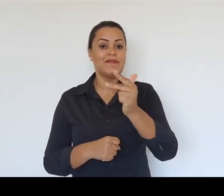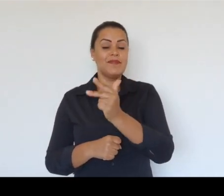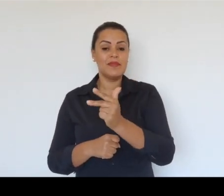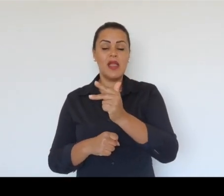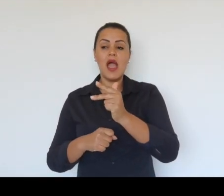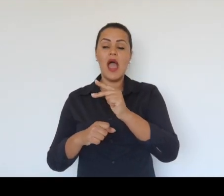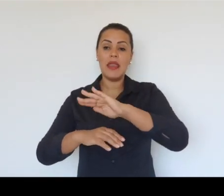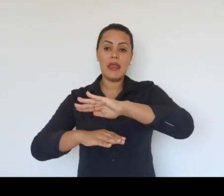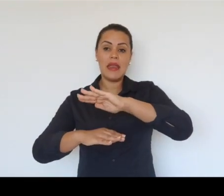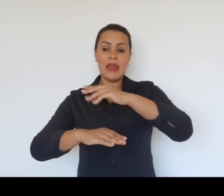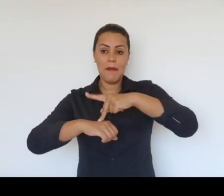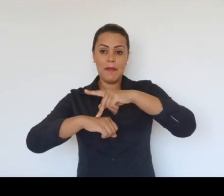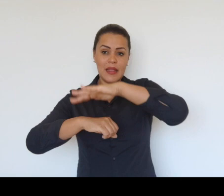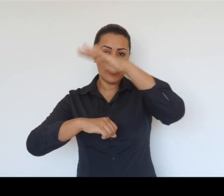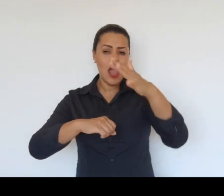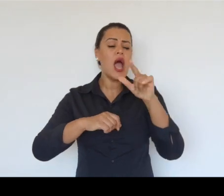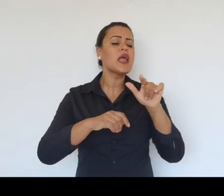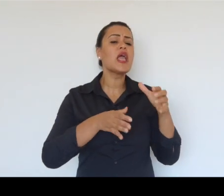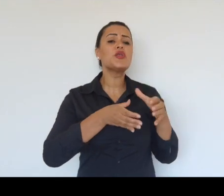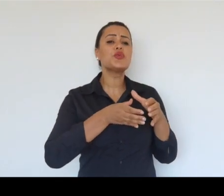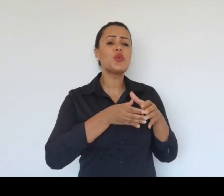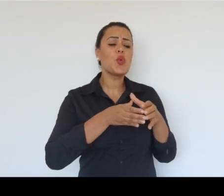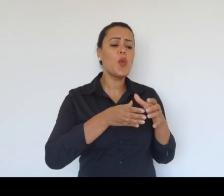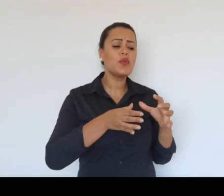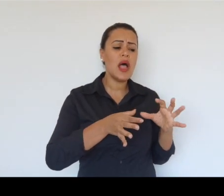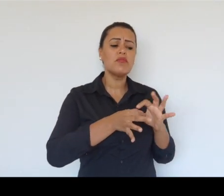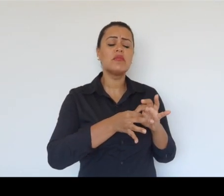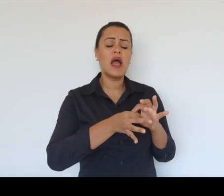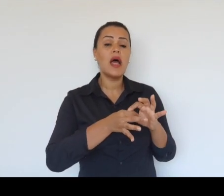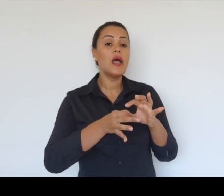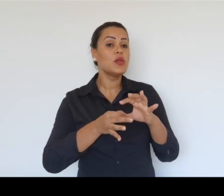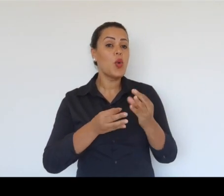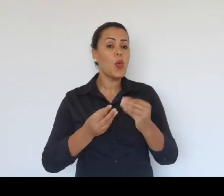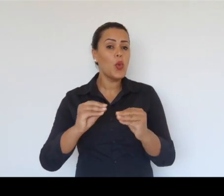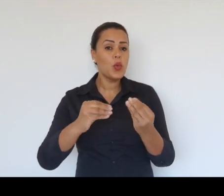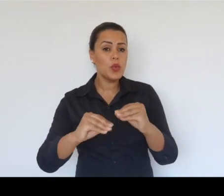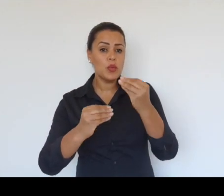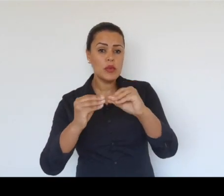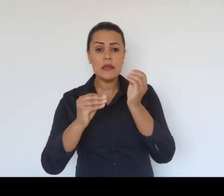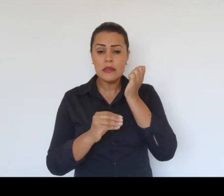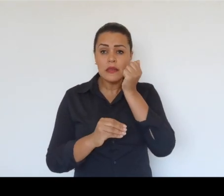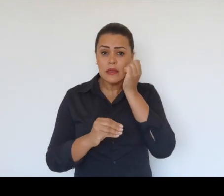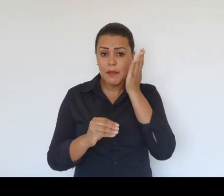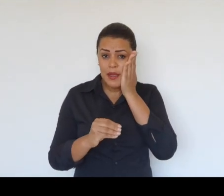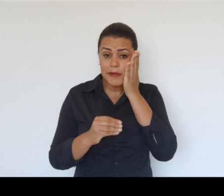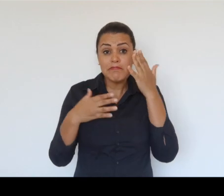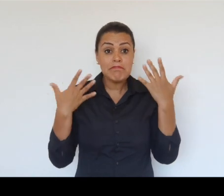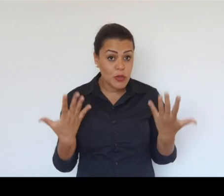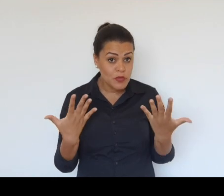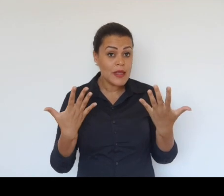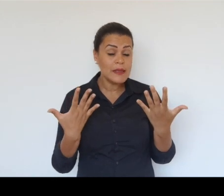ponto ela está associada com esses grupos construtores de sambaquis. O provável é que a gente tenha uma